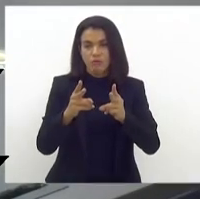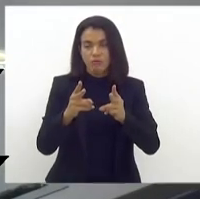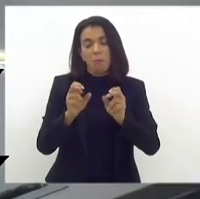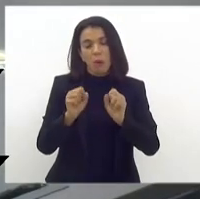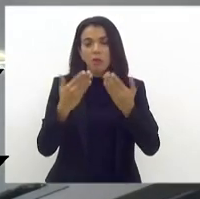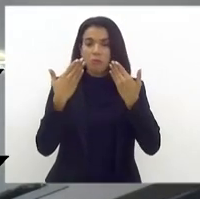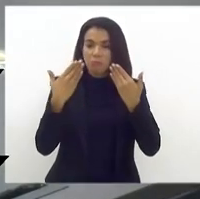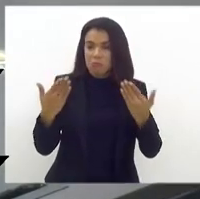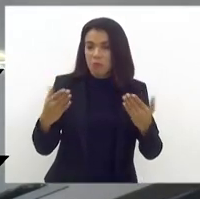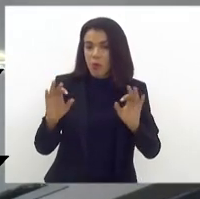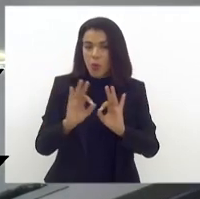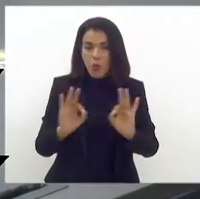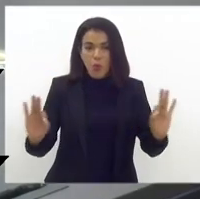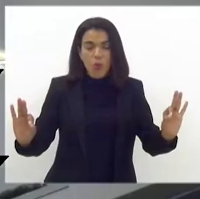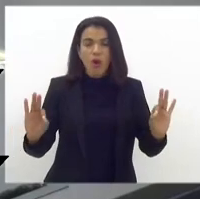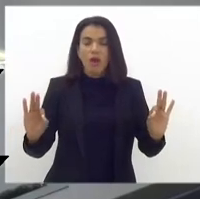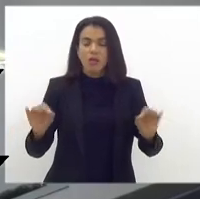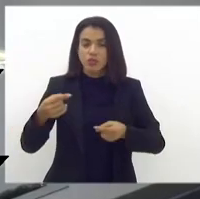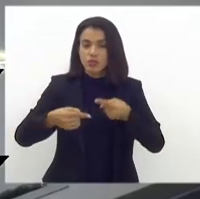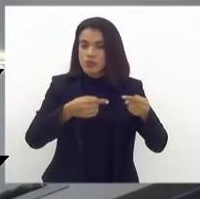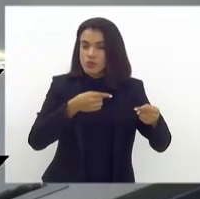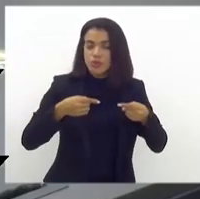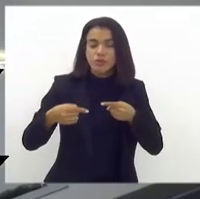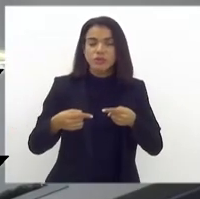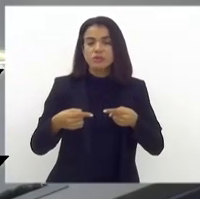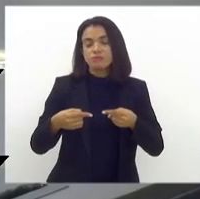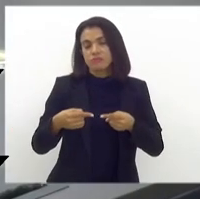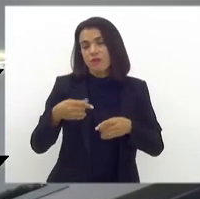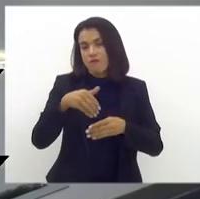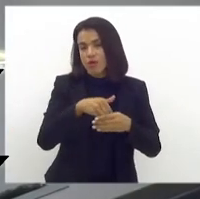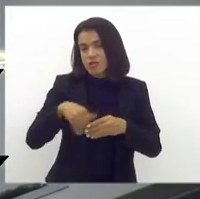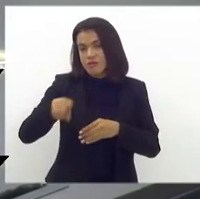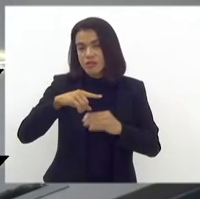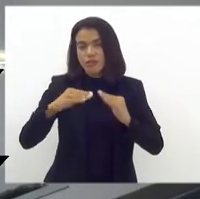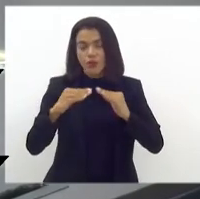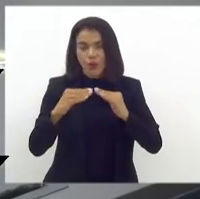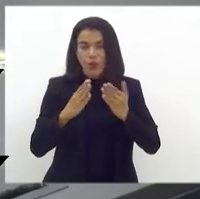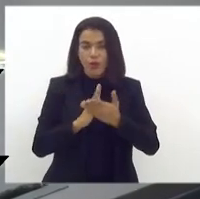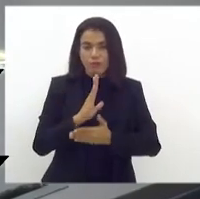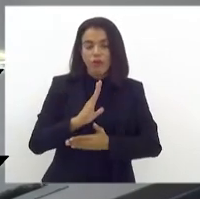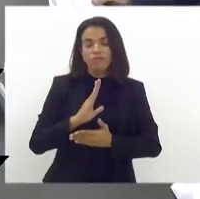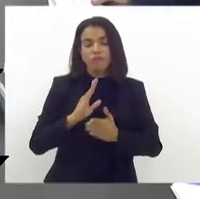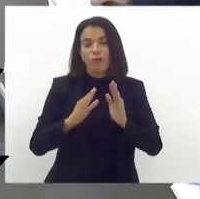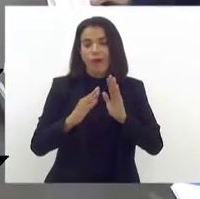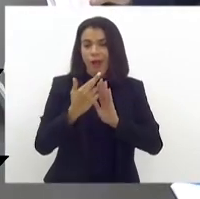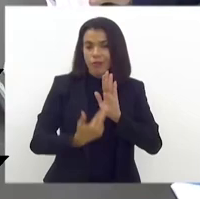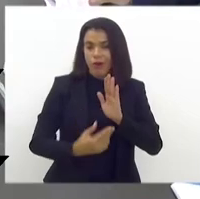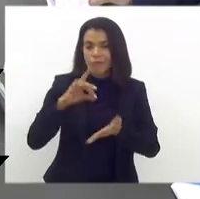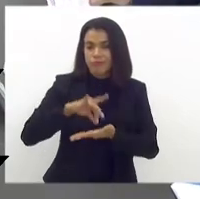se manifestar, não havendo quem queira discutir. Em votação, senhores que aprovam os relatórios originais, permaneçam como